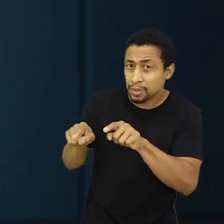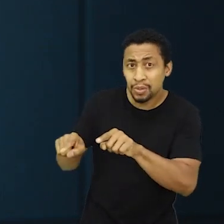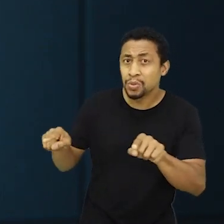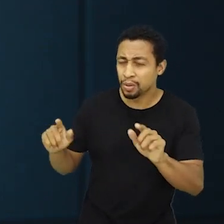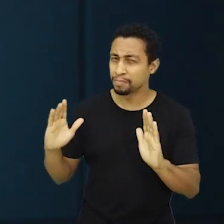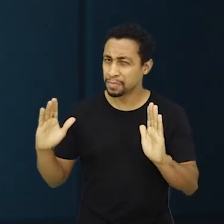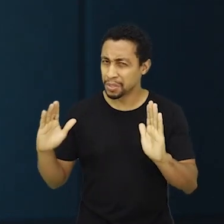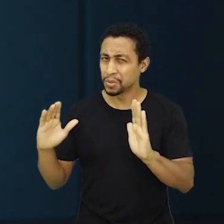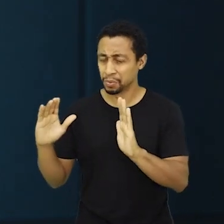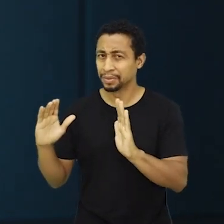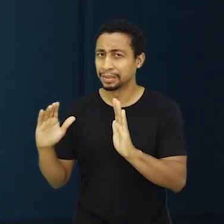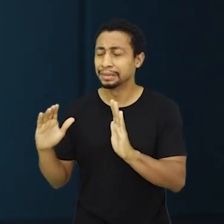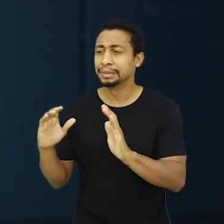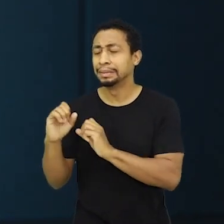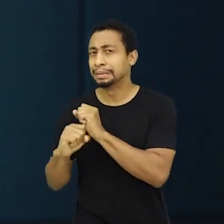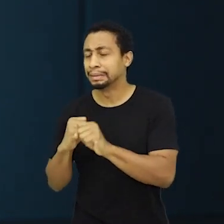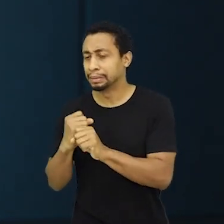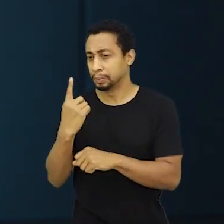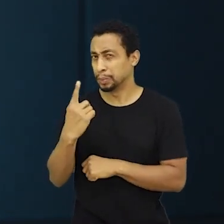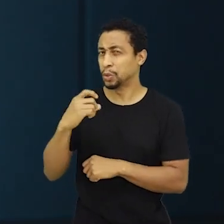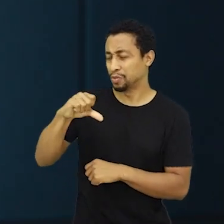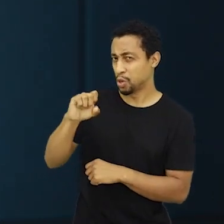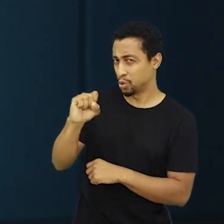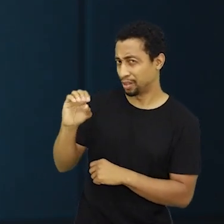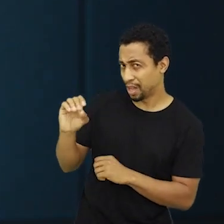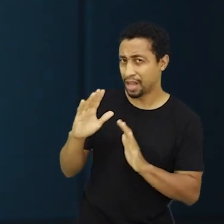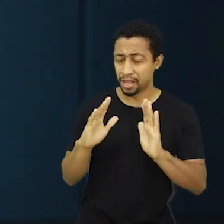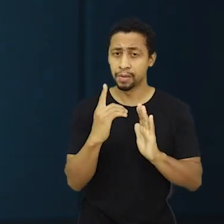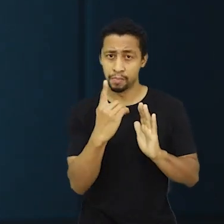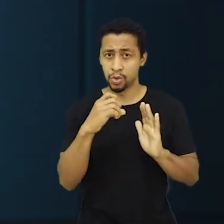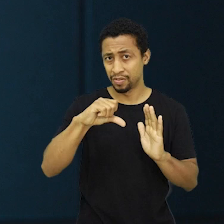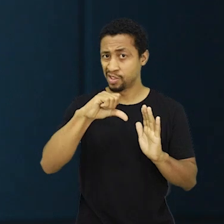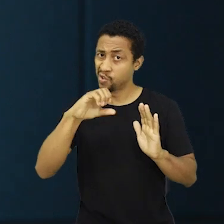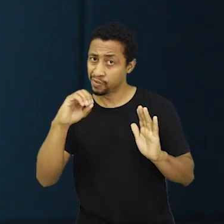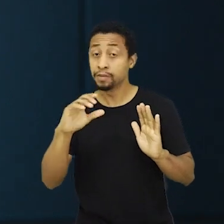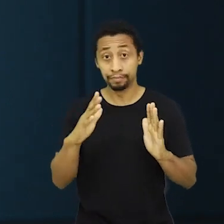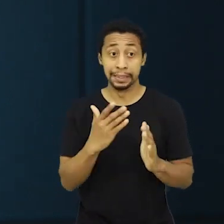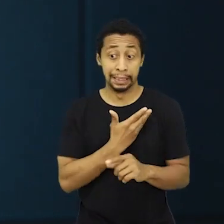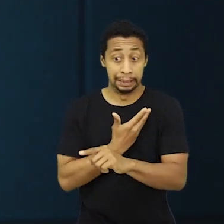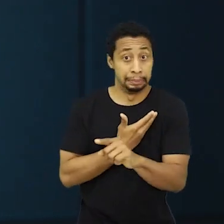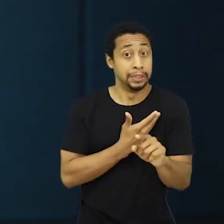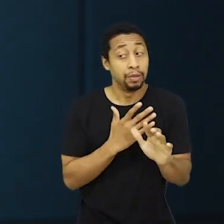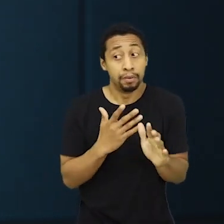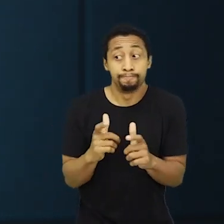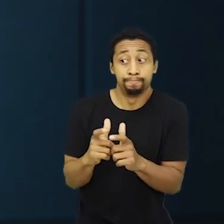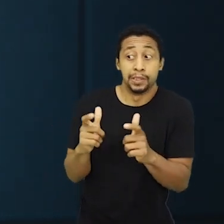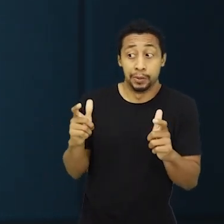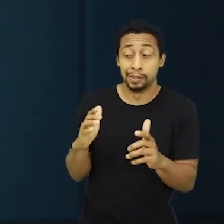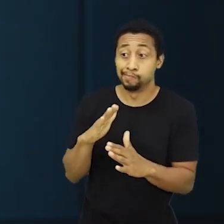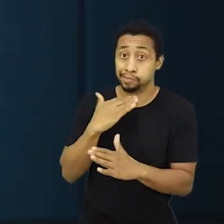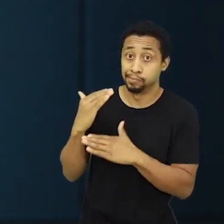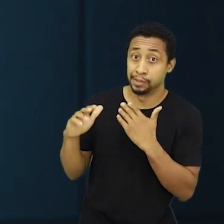dos anos 90, muitos dos meus colegas, amigos, inclusive alguns não estão vivos hoje, nenhum deles que eu